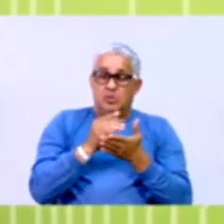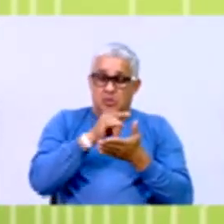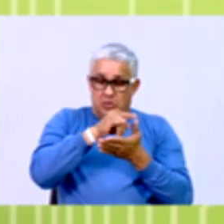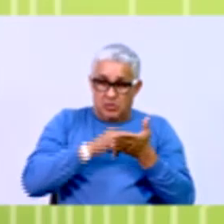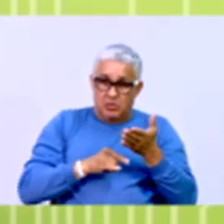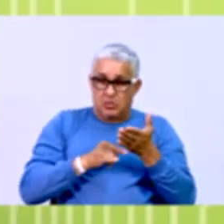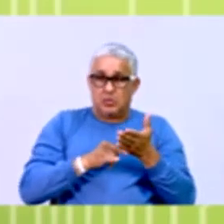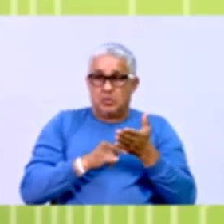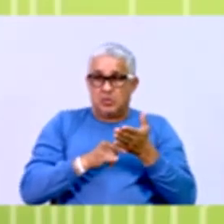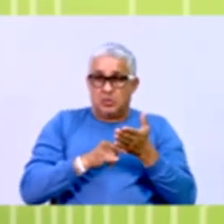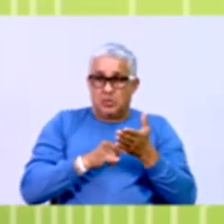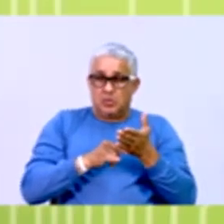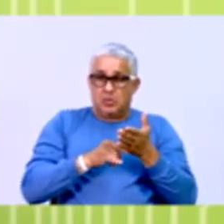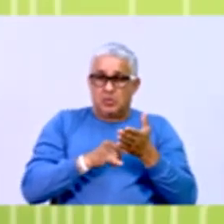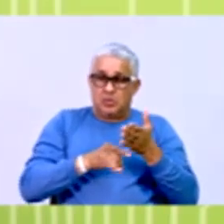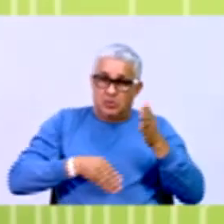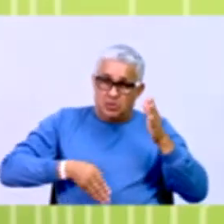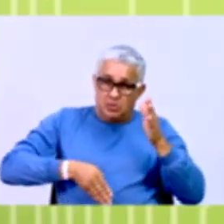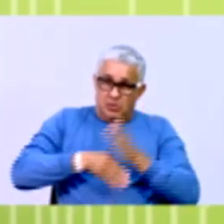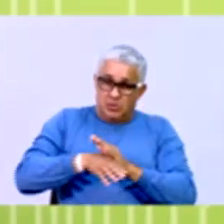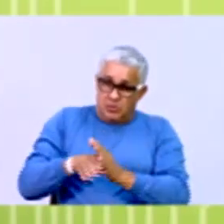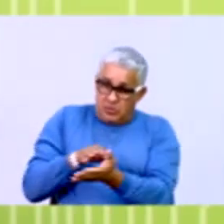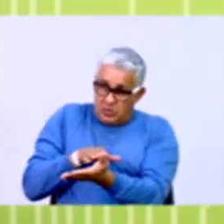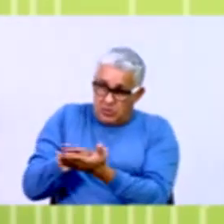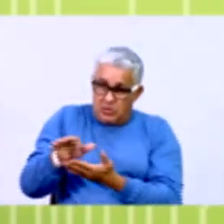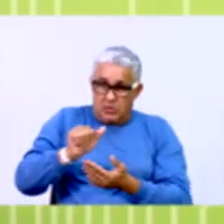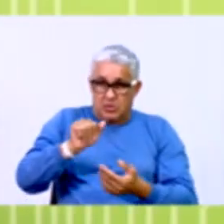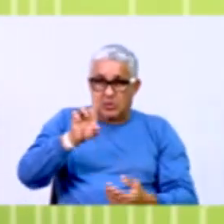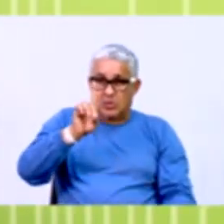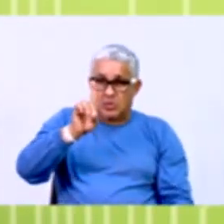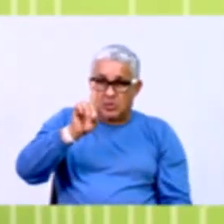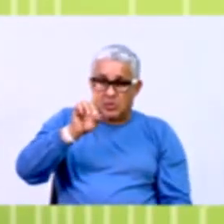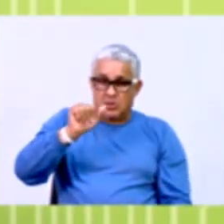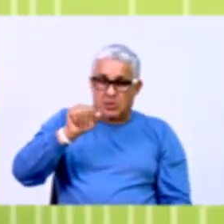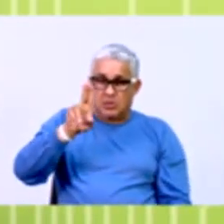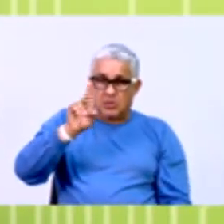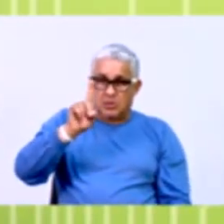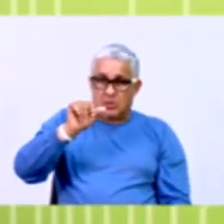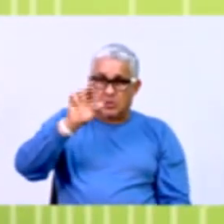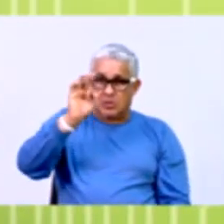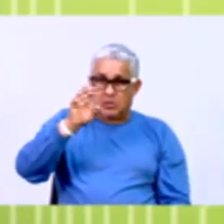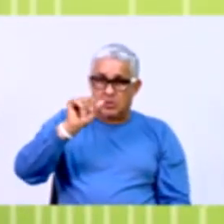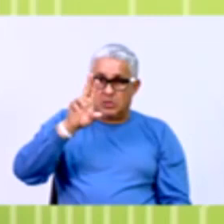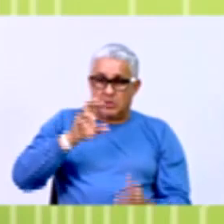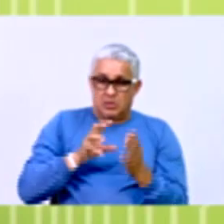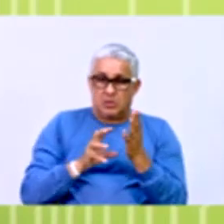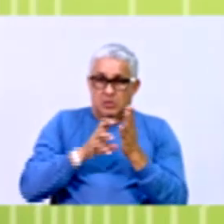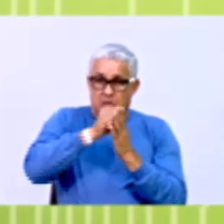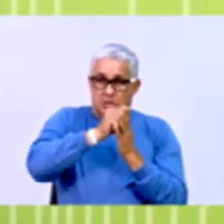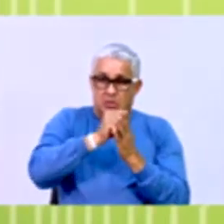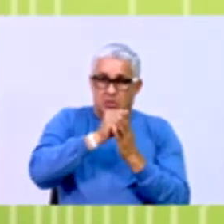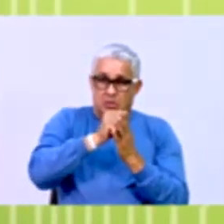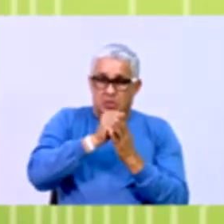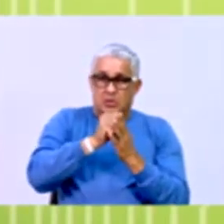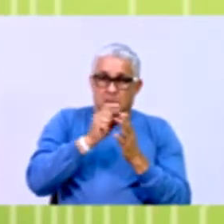é que realmente a auditoria ela era feita. Essa abordagem é chamada abordagem ao redor do computador, ou seja,